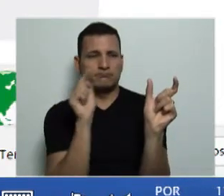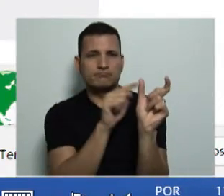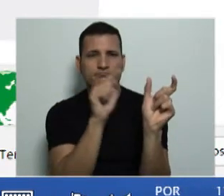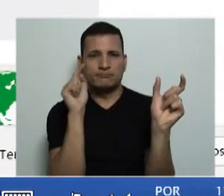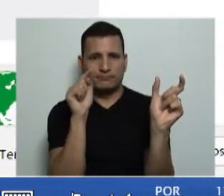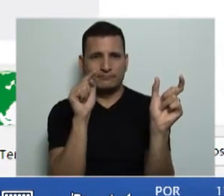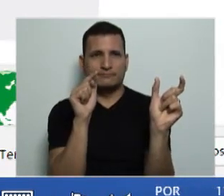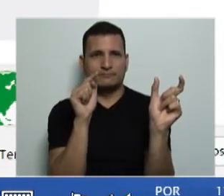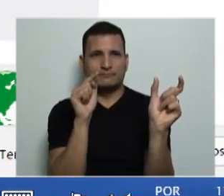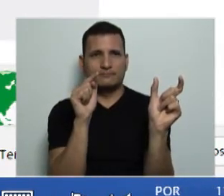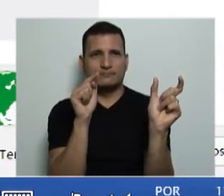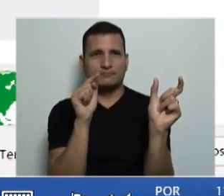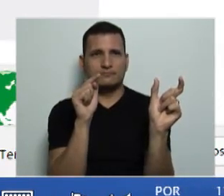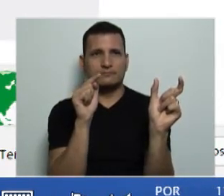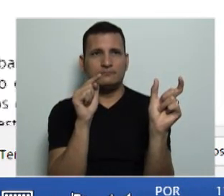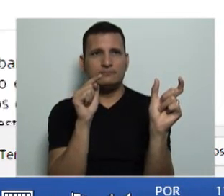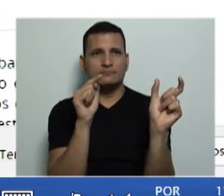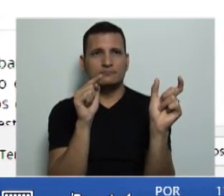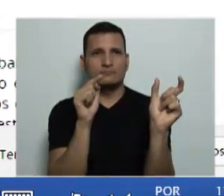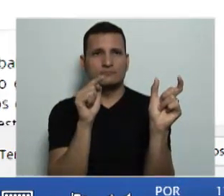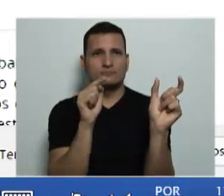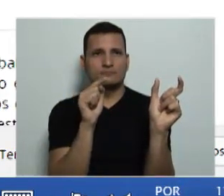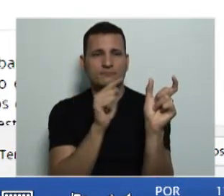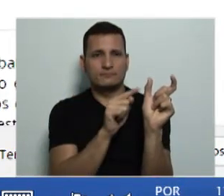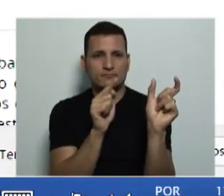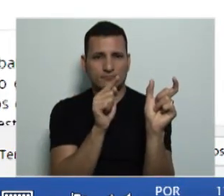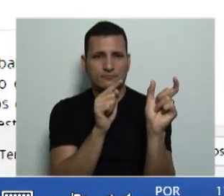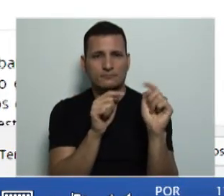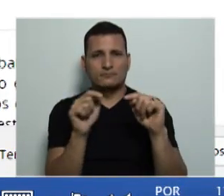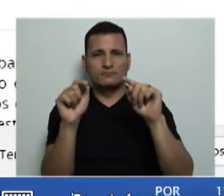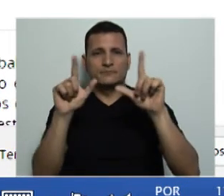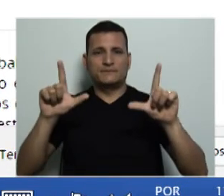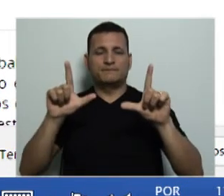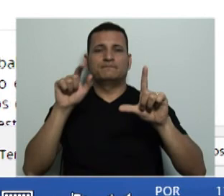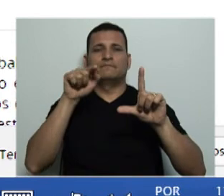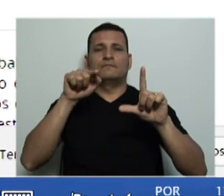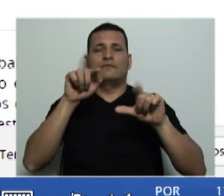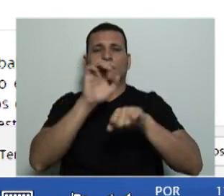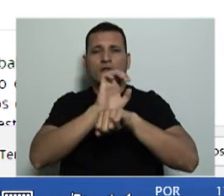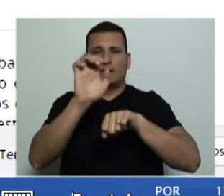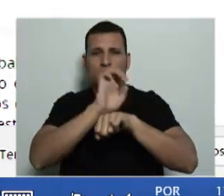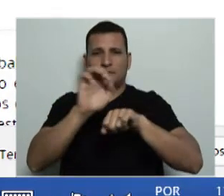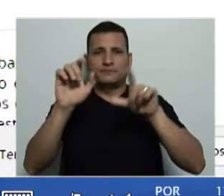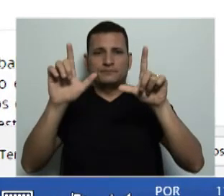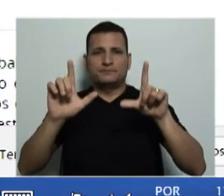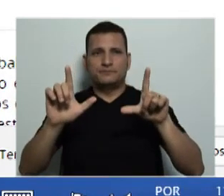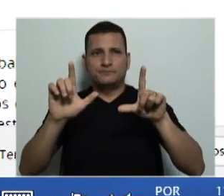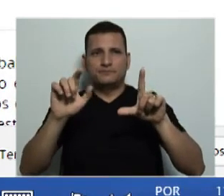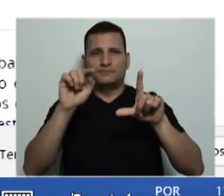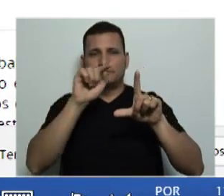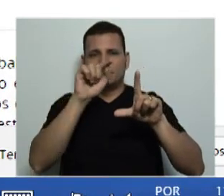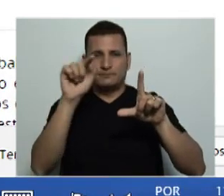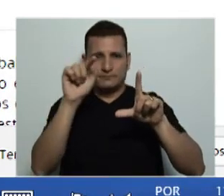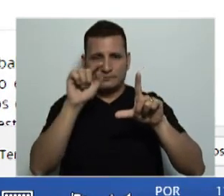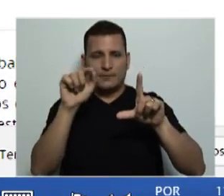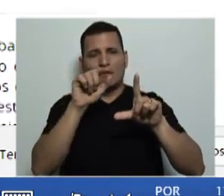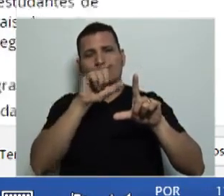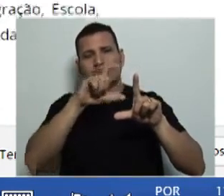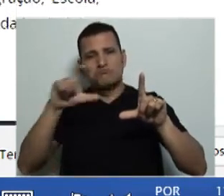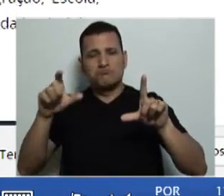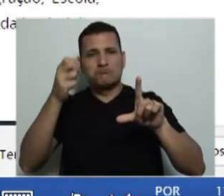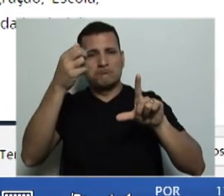clicarem, vocês vão encontrar o campo estágio. Clicou em estágio, vai ter uma descrição aqui do que é o